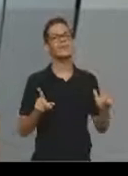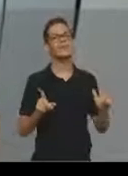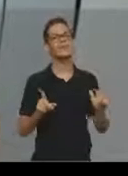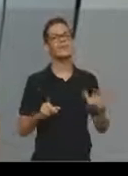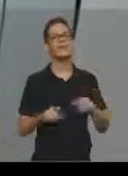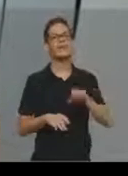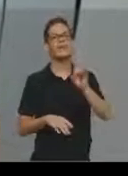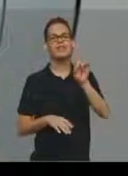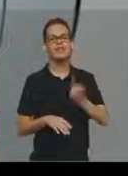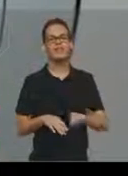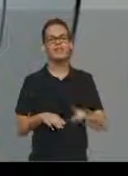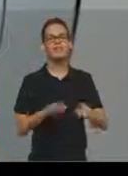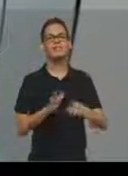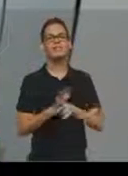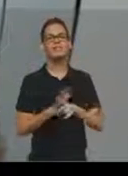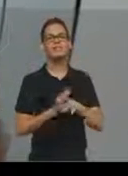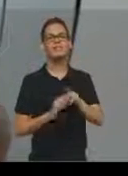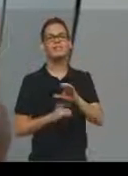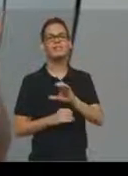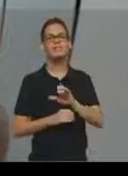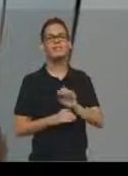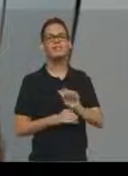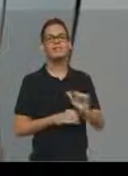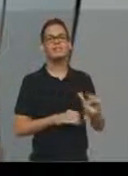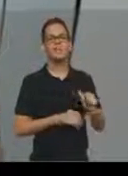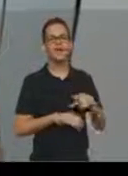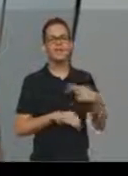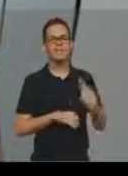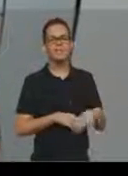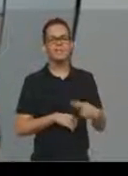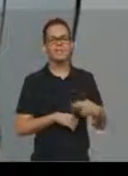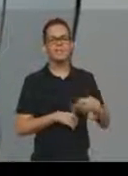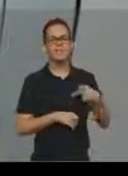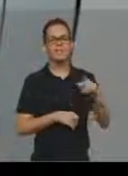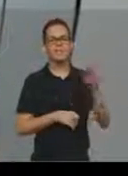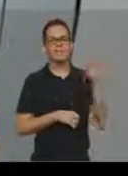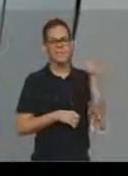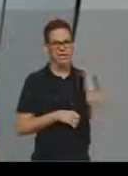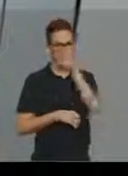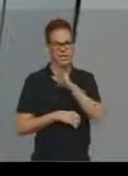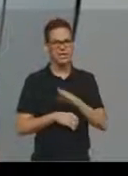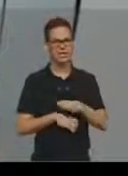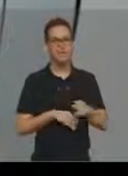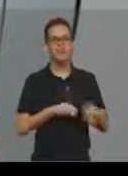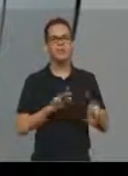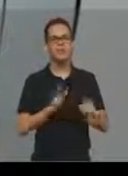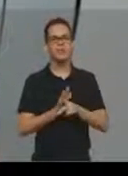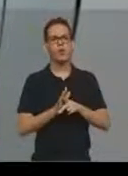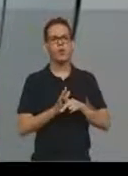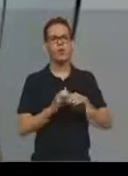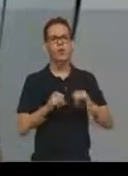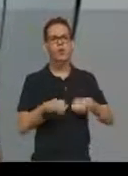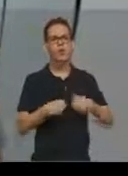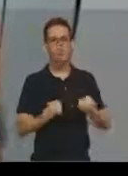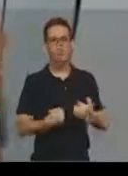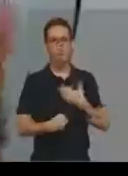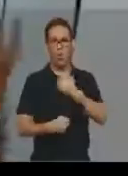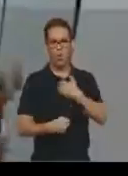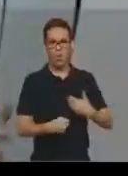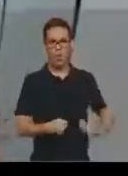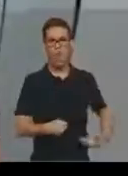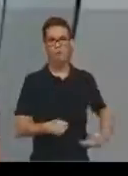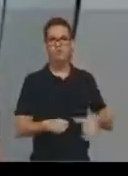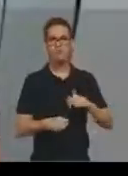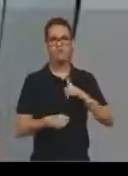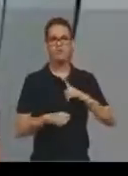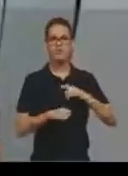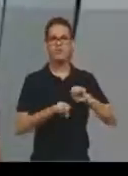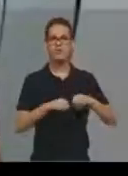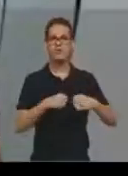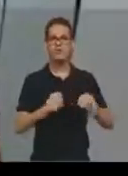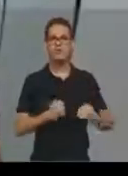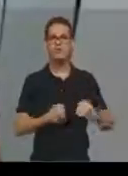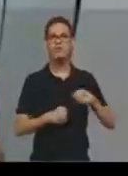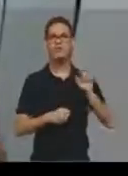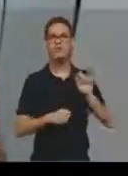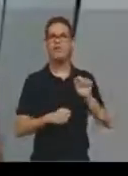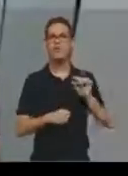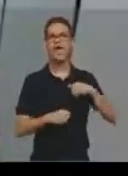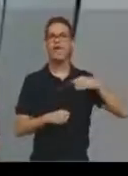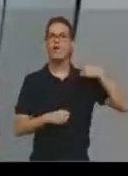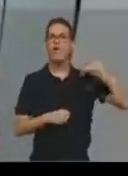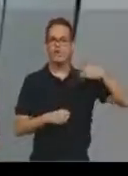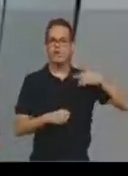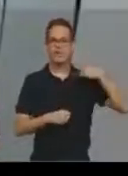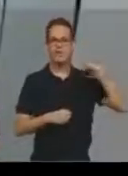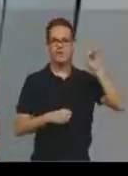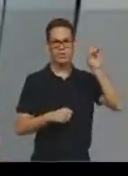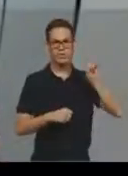mais na nossa nação, né? O Estado, ele vai nos ajudar a garantir esses direitos, né, por meio da Constituição. No caso